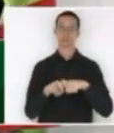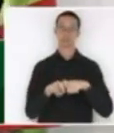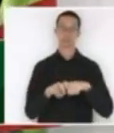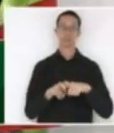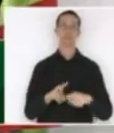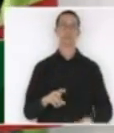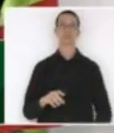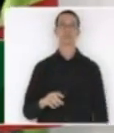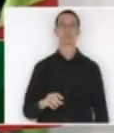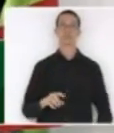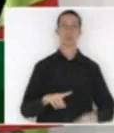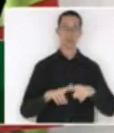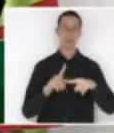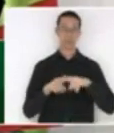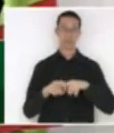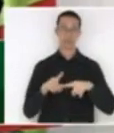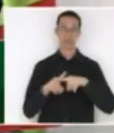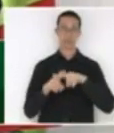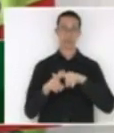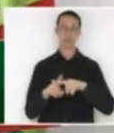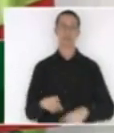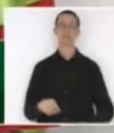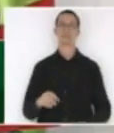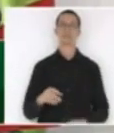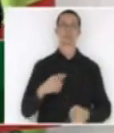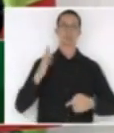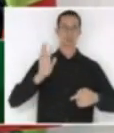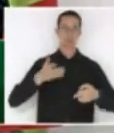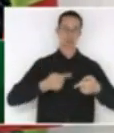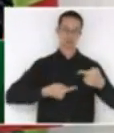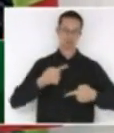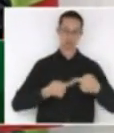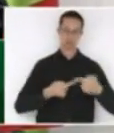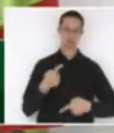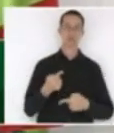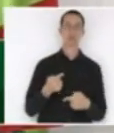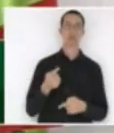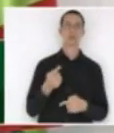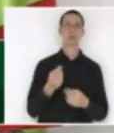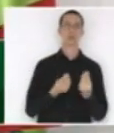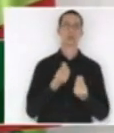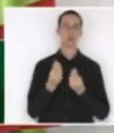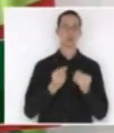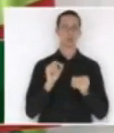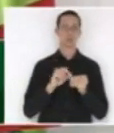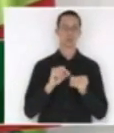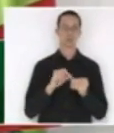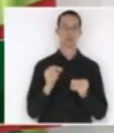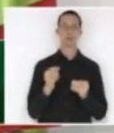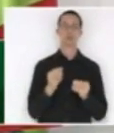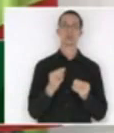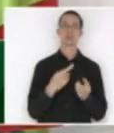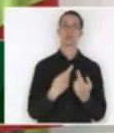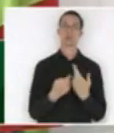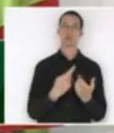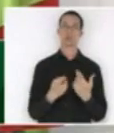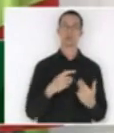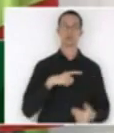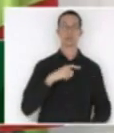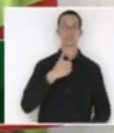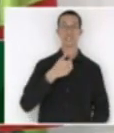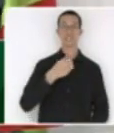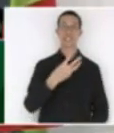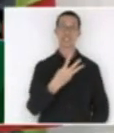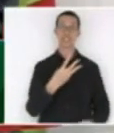possibilidade, numa rodovia de apenas 13 quilômetros e a sua importância naquela região. Por isso, também digo